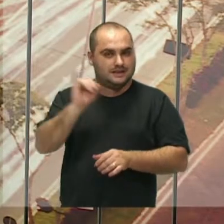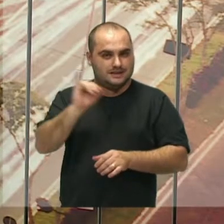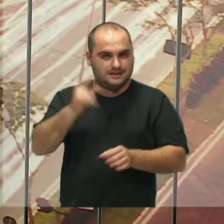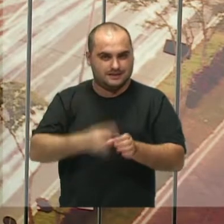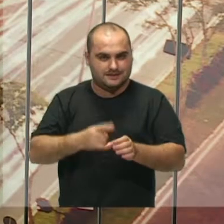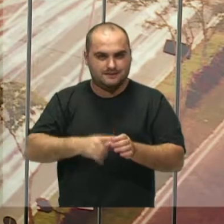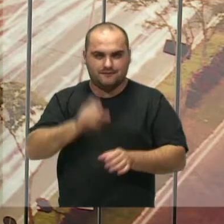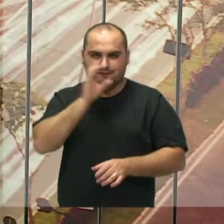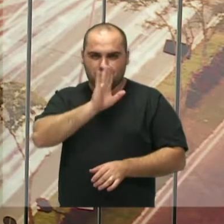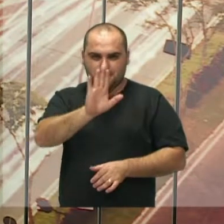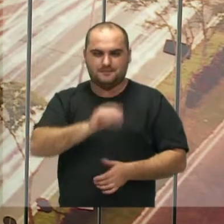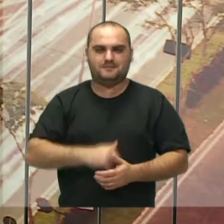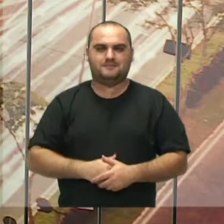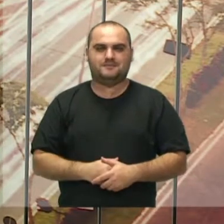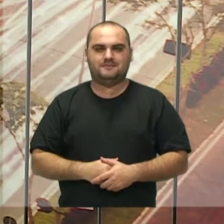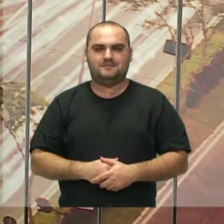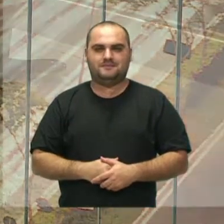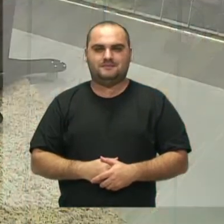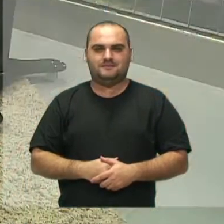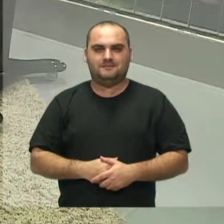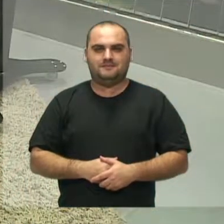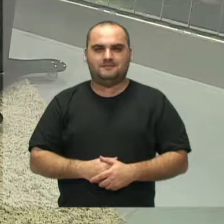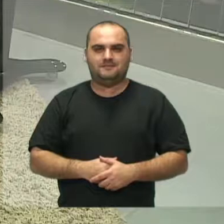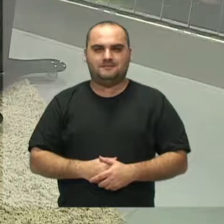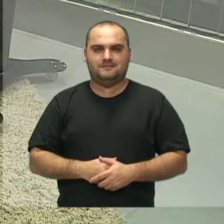Itajaí. Já já a gente volta.